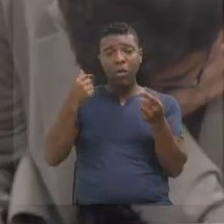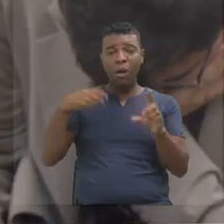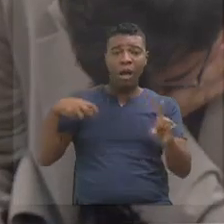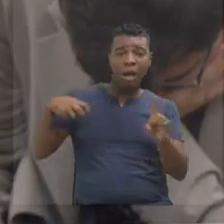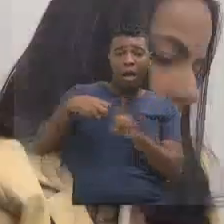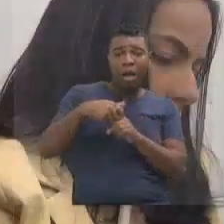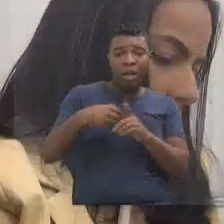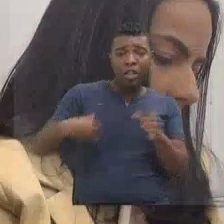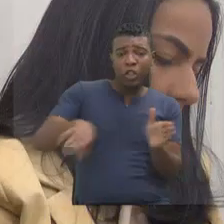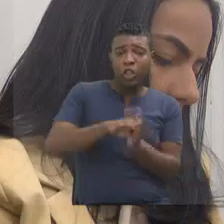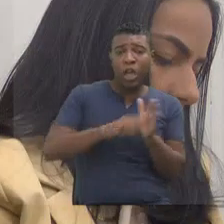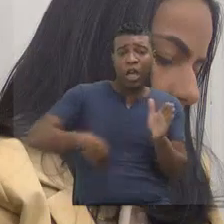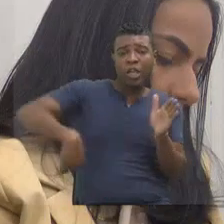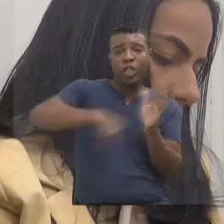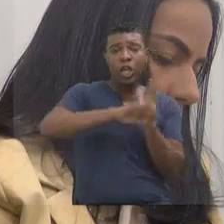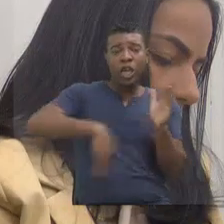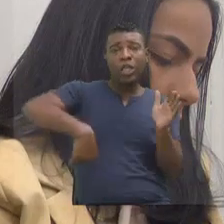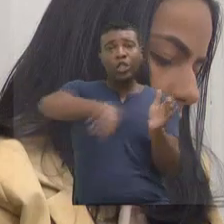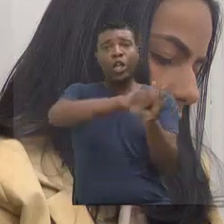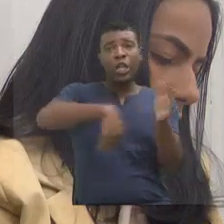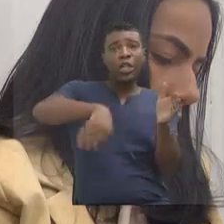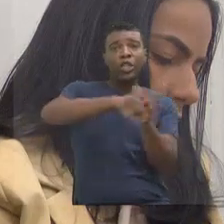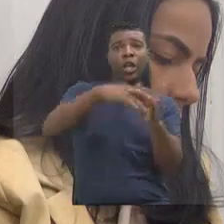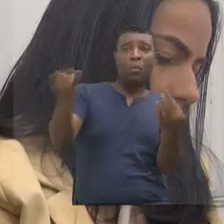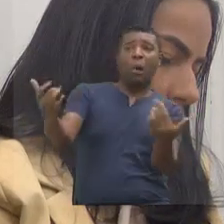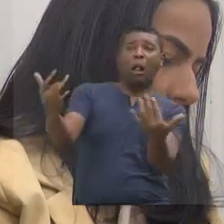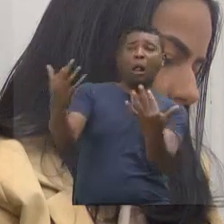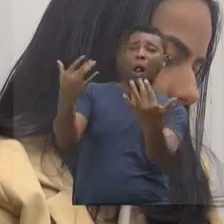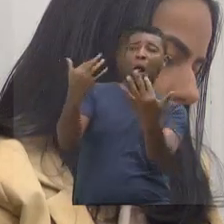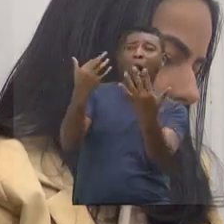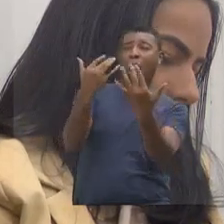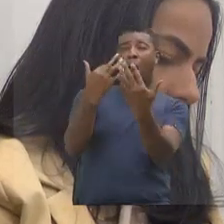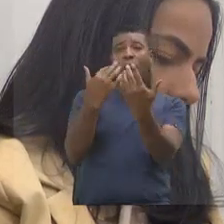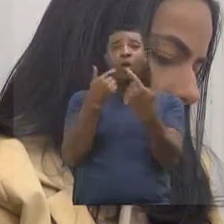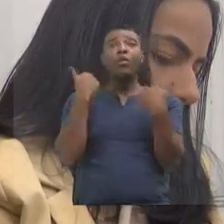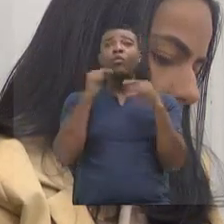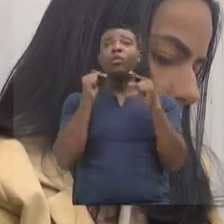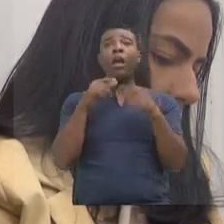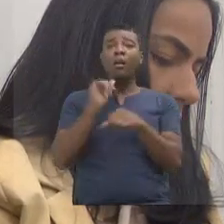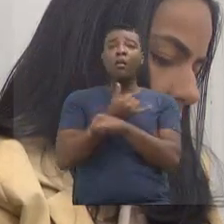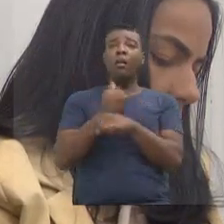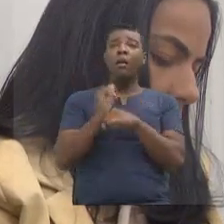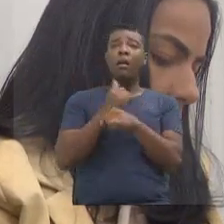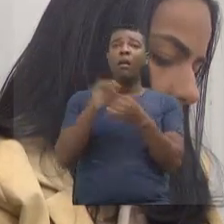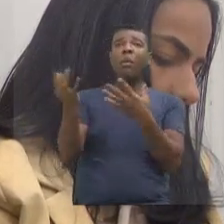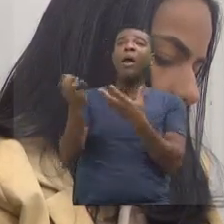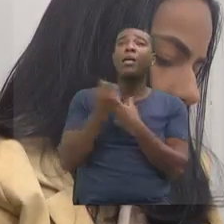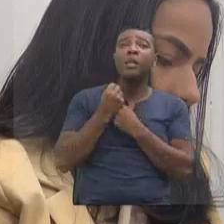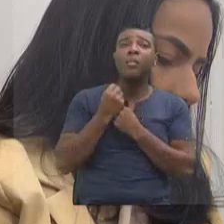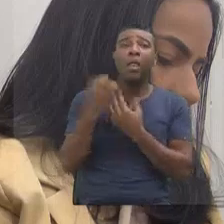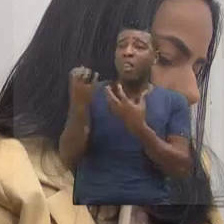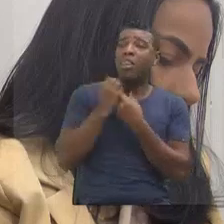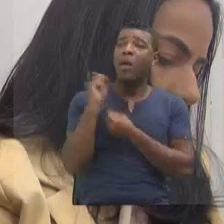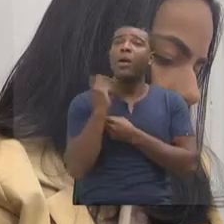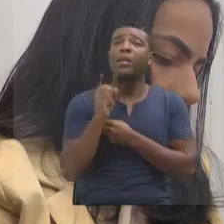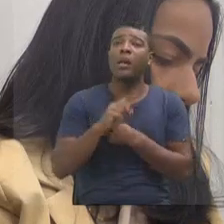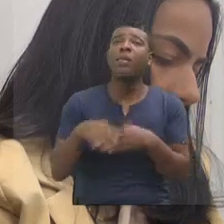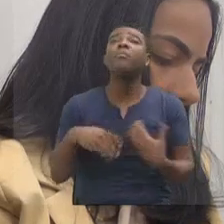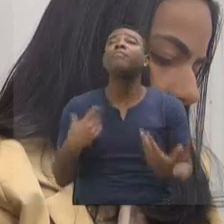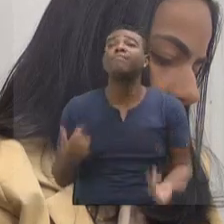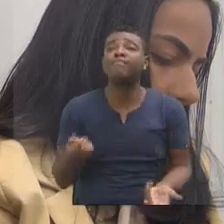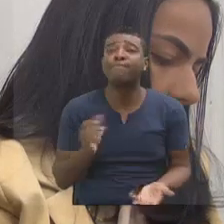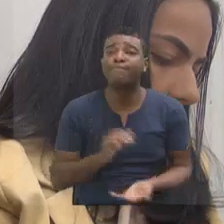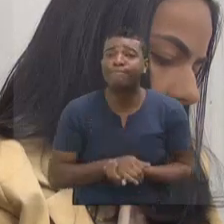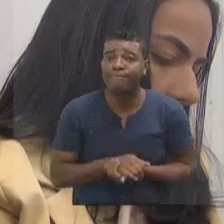não tem nenhum recurso a receber em um pronto-socorro como esse não recebe e assim